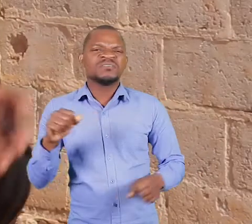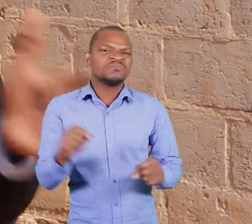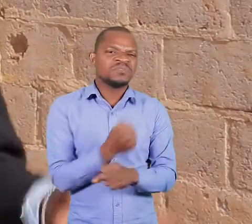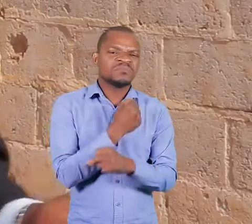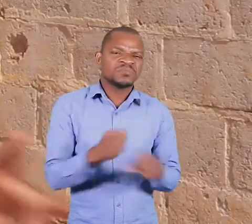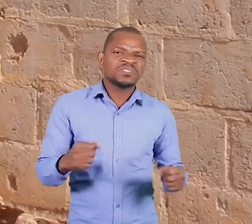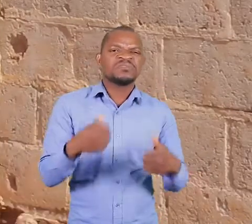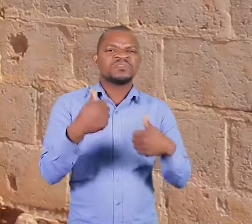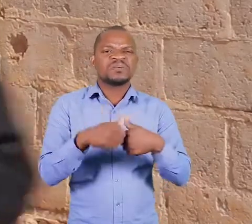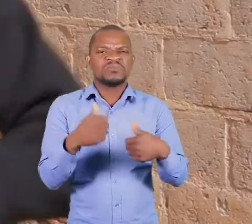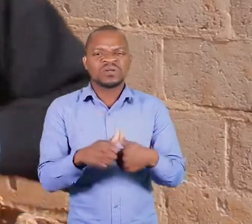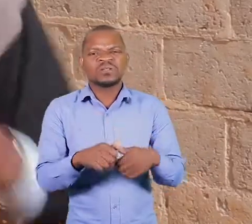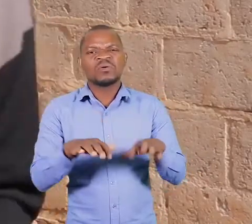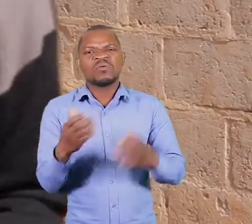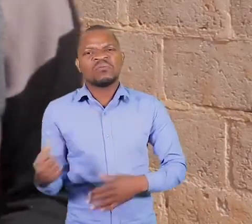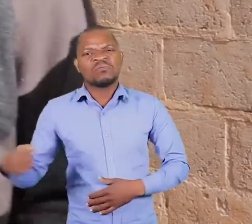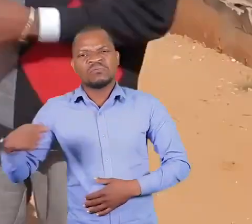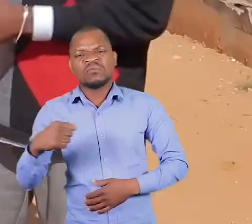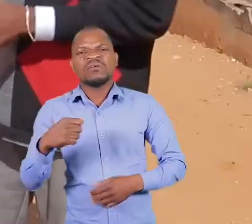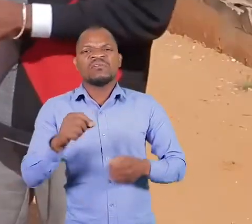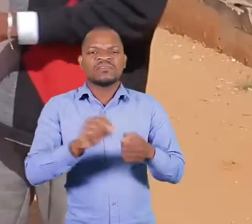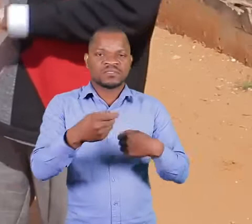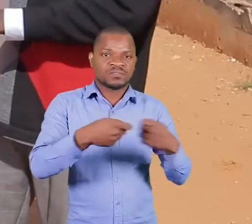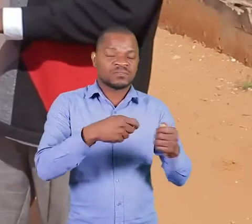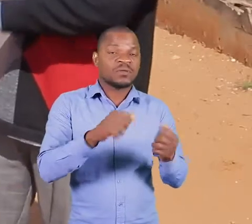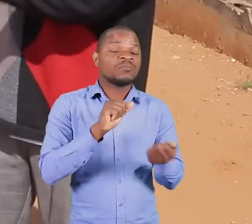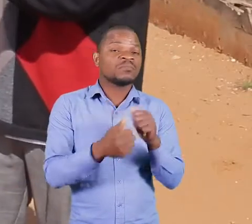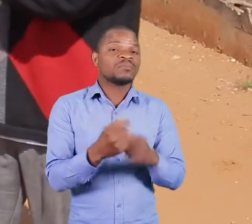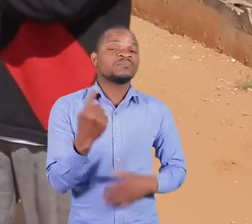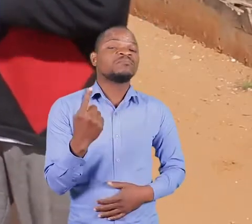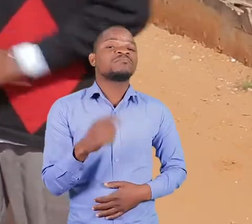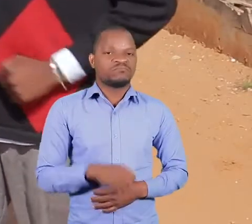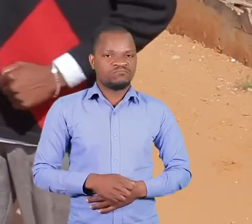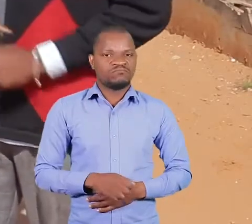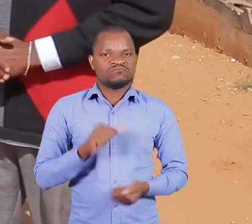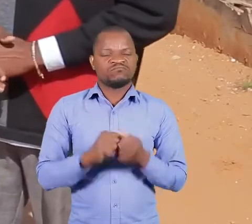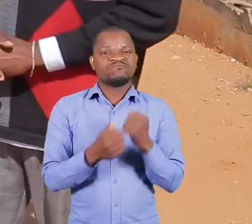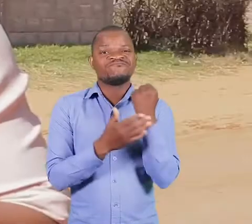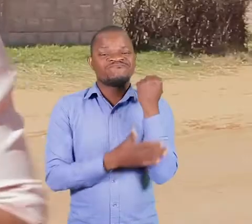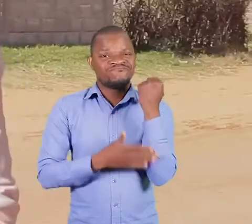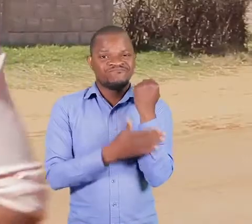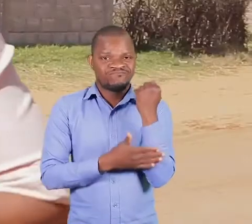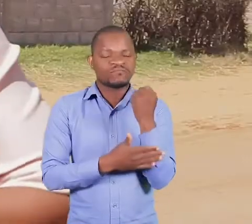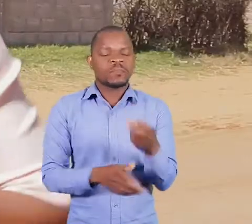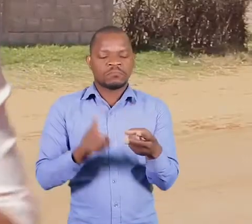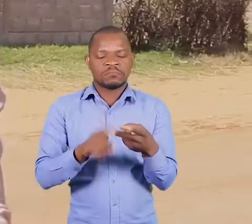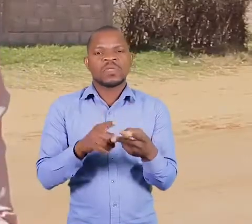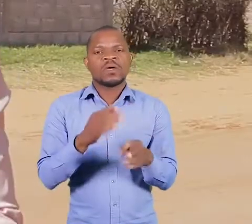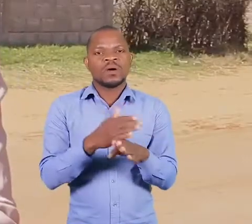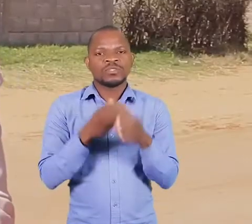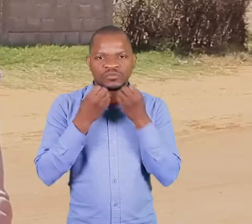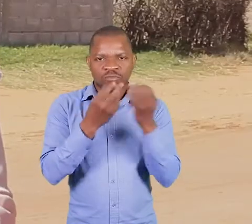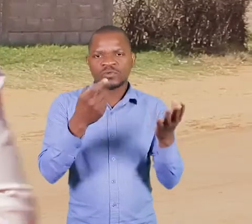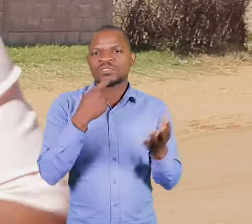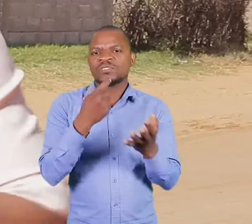homem a pedir a esposa, namorada ou mulher de vender no mercado, Vina, é o ciúme. É, e disse também que falta